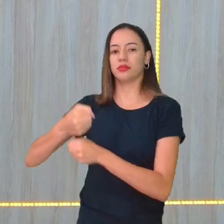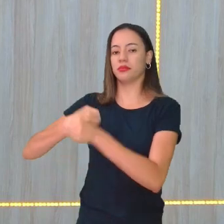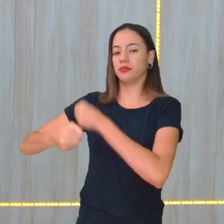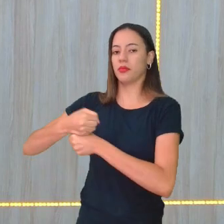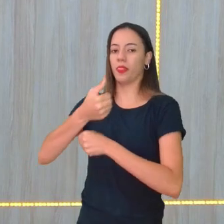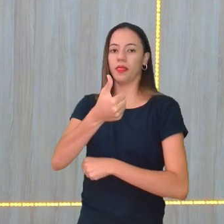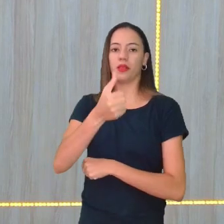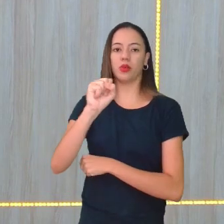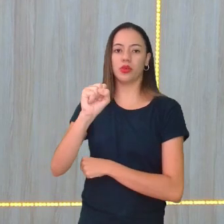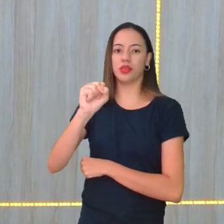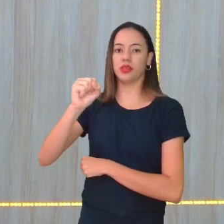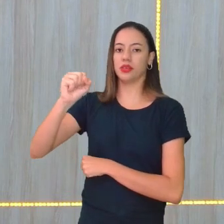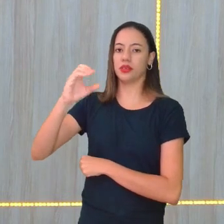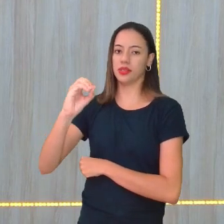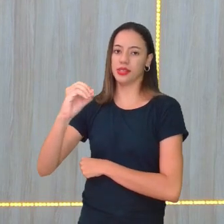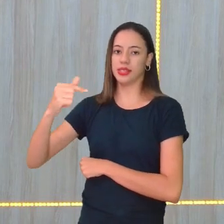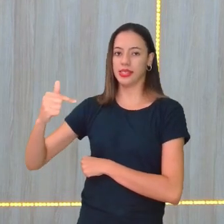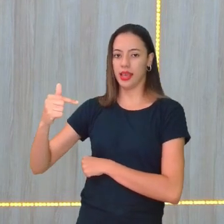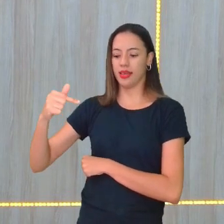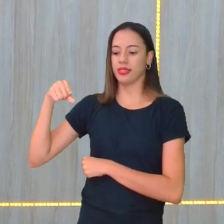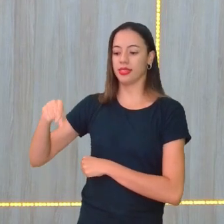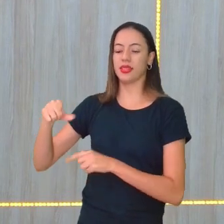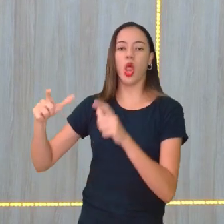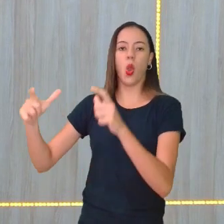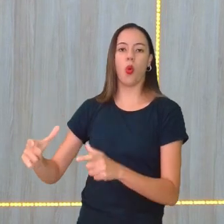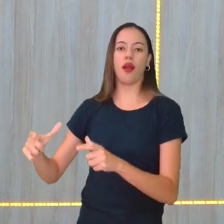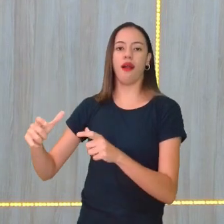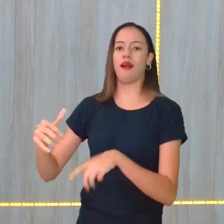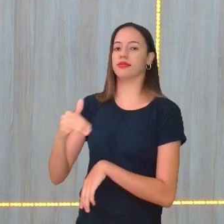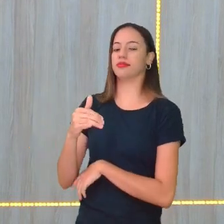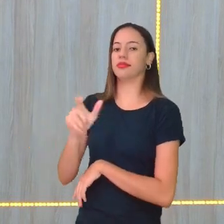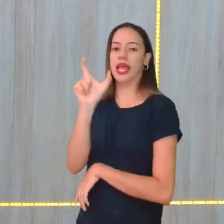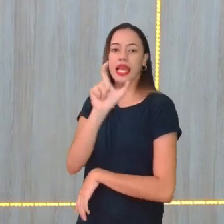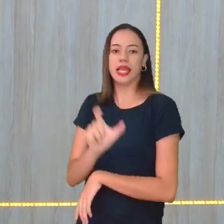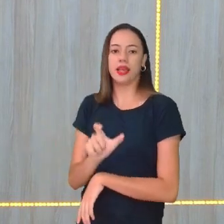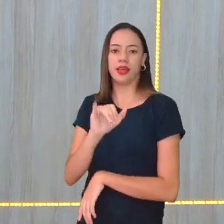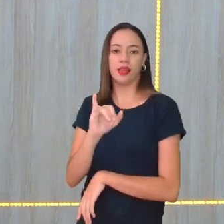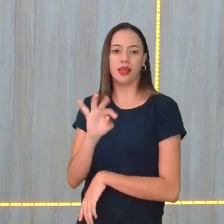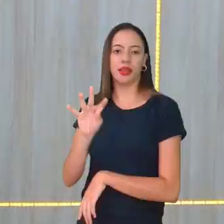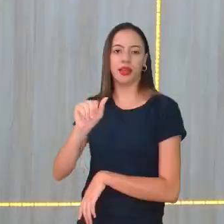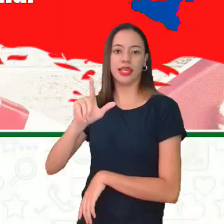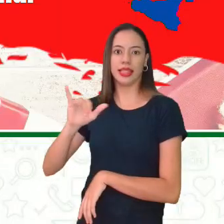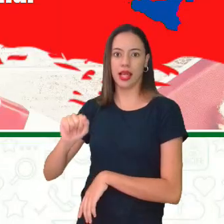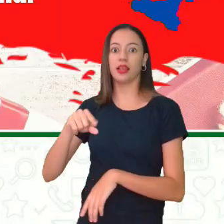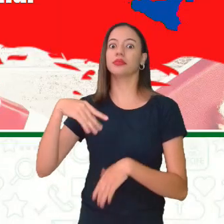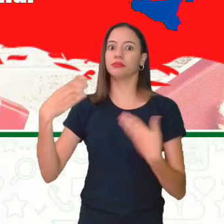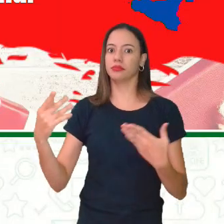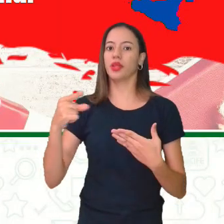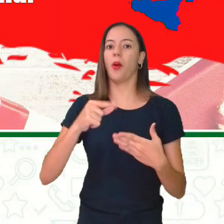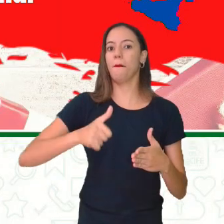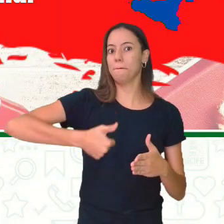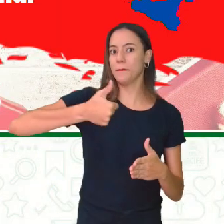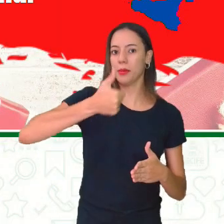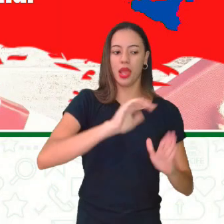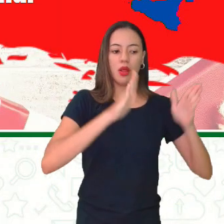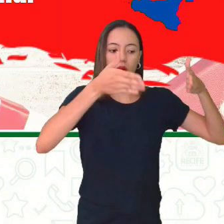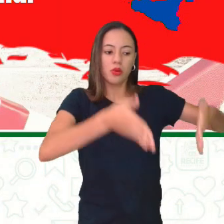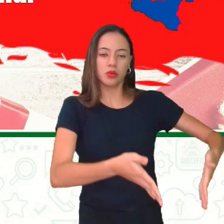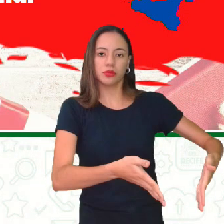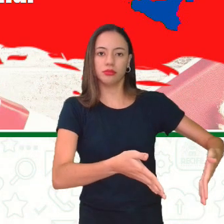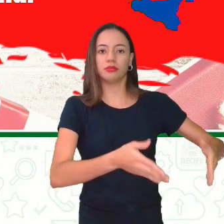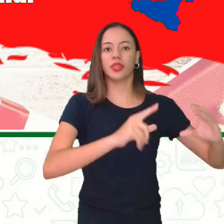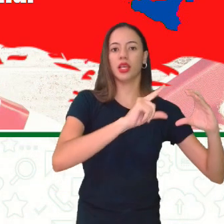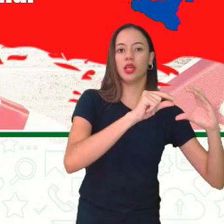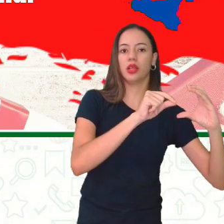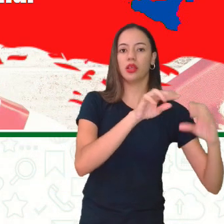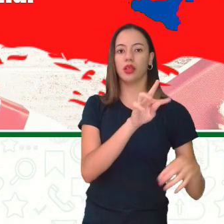Esse território de Bari, né, fica na Itália. Então ele saiu de lá da Turquia, né, e foi enviado para os seus restos